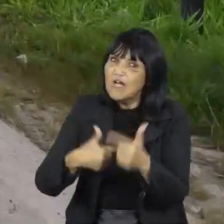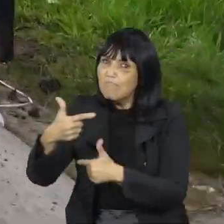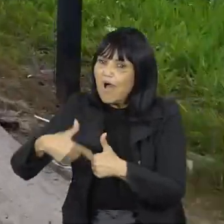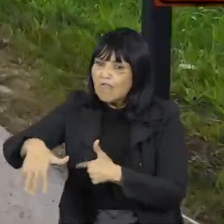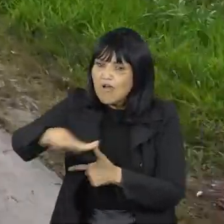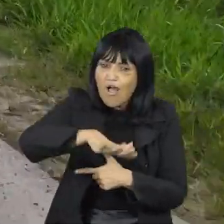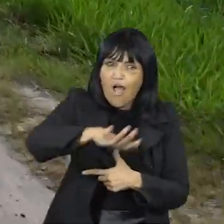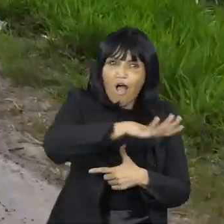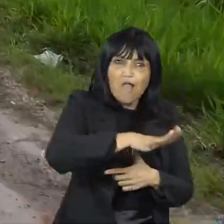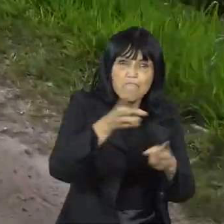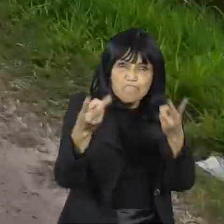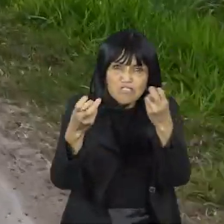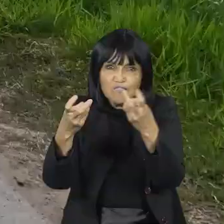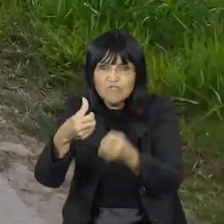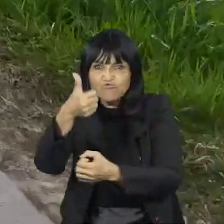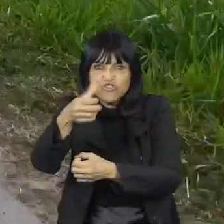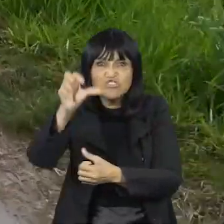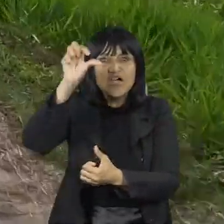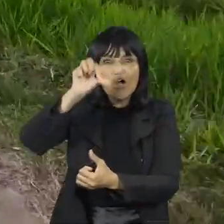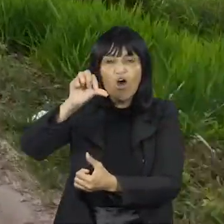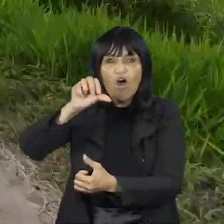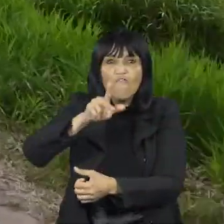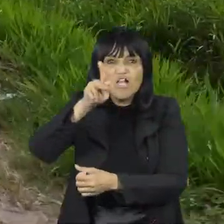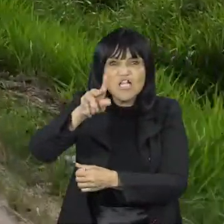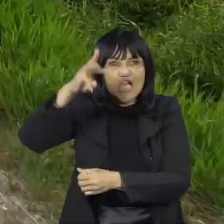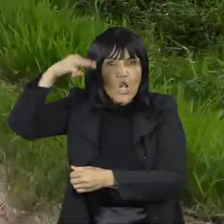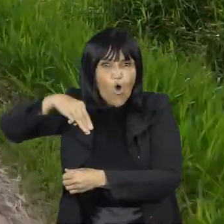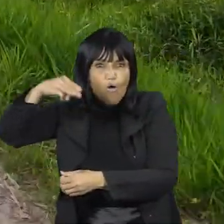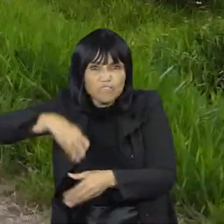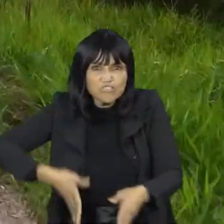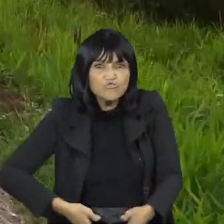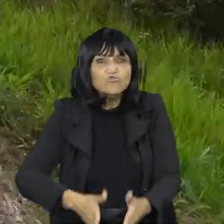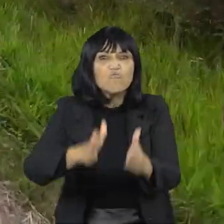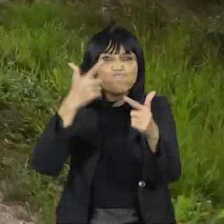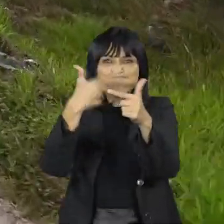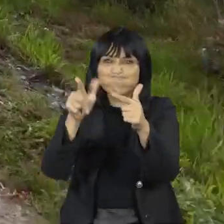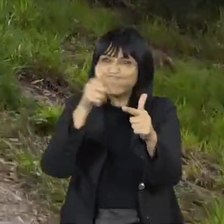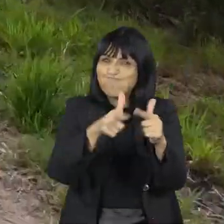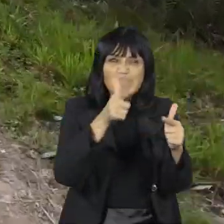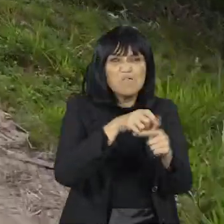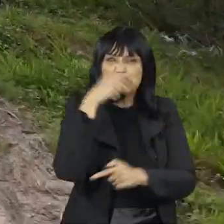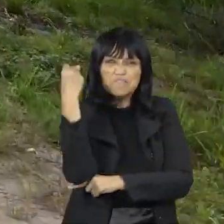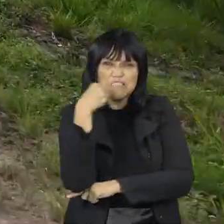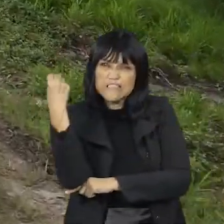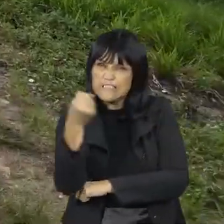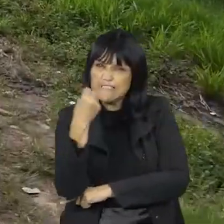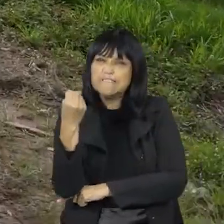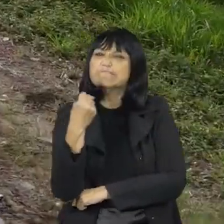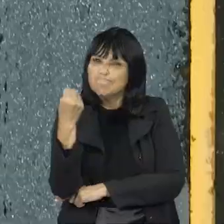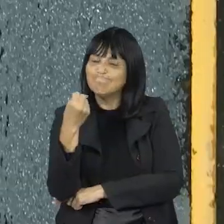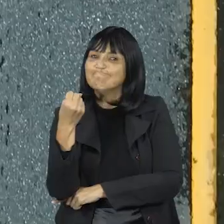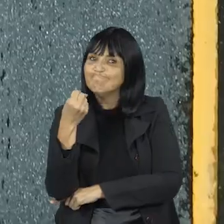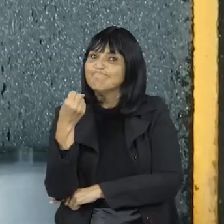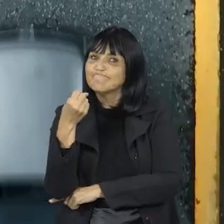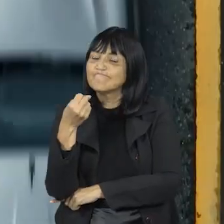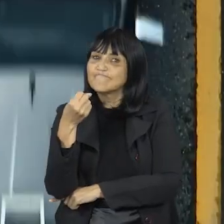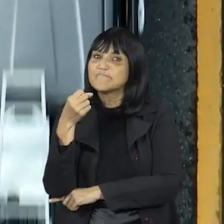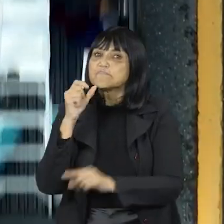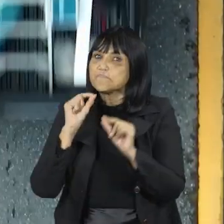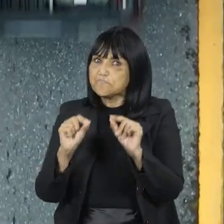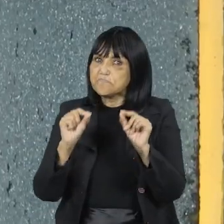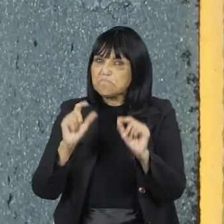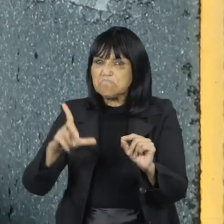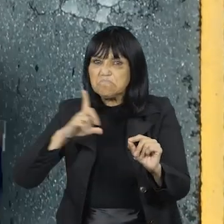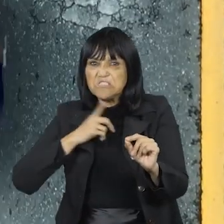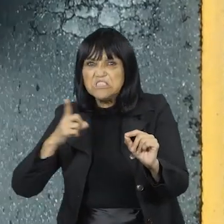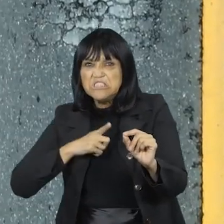a equipe identificou 19 quilômetros de vias marginais com problemas considerados graves. Segundo a perícia,